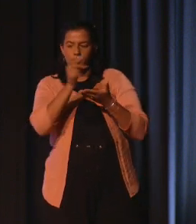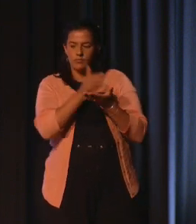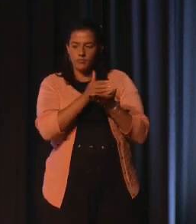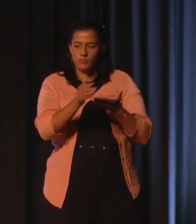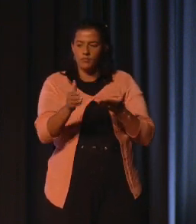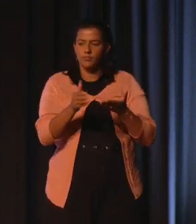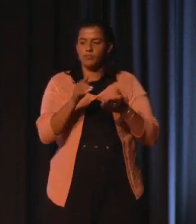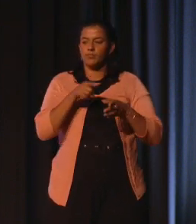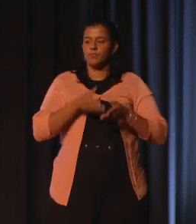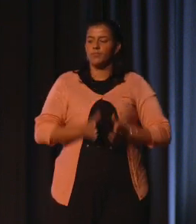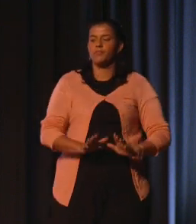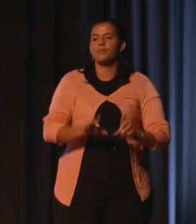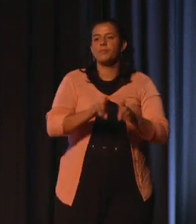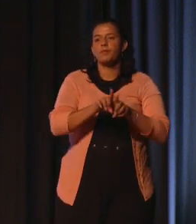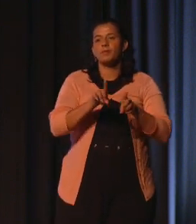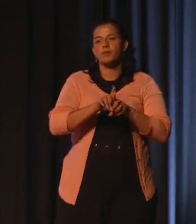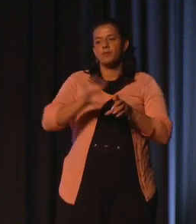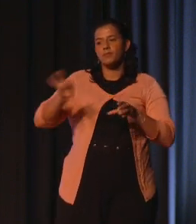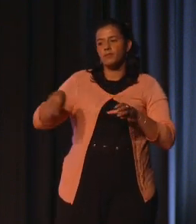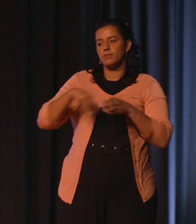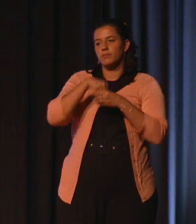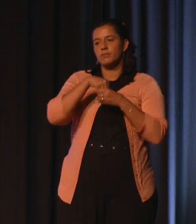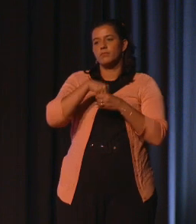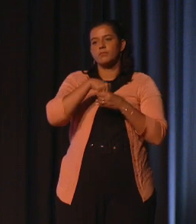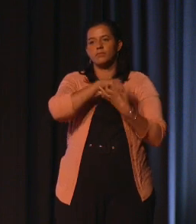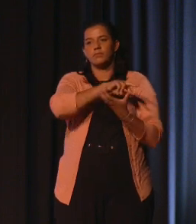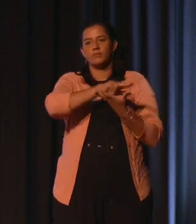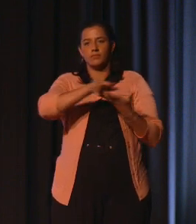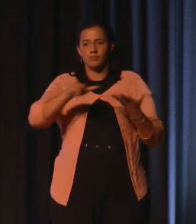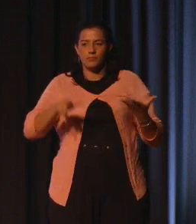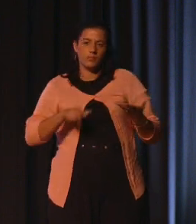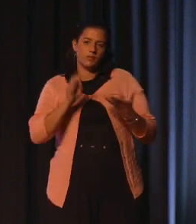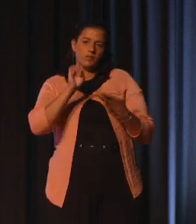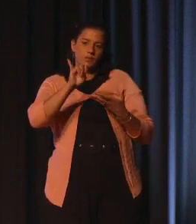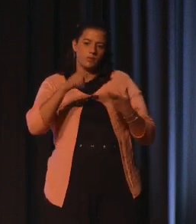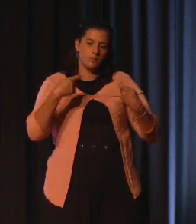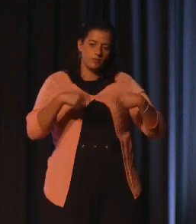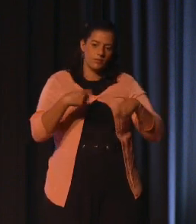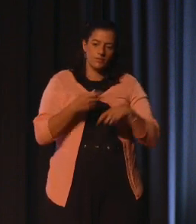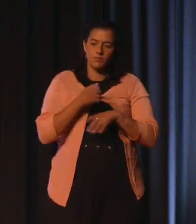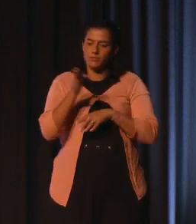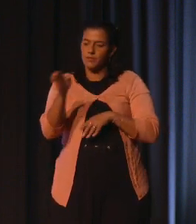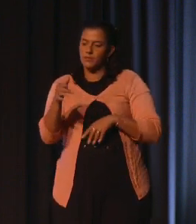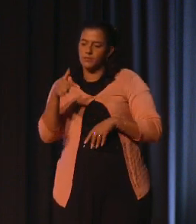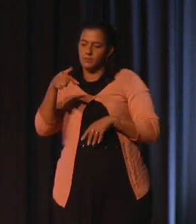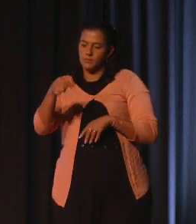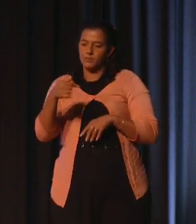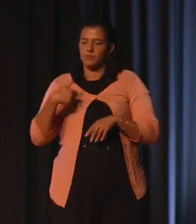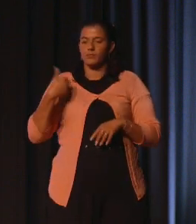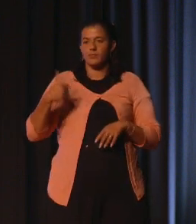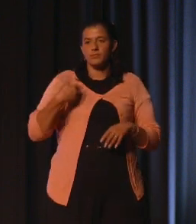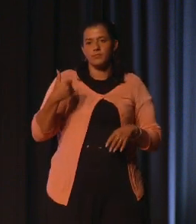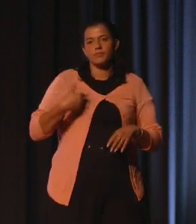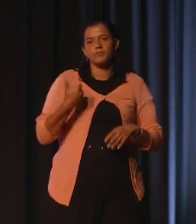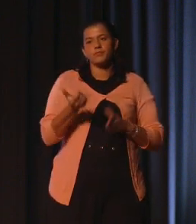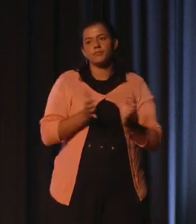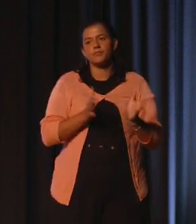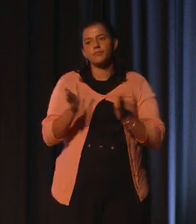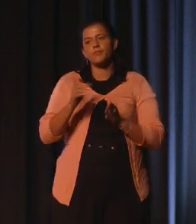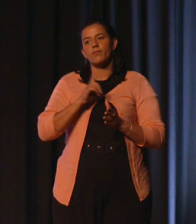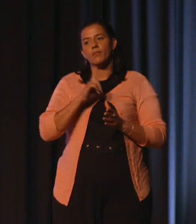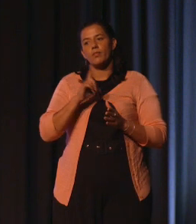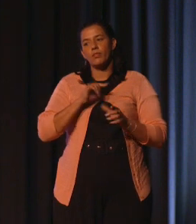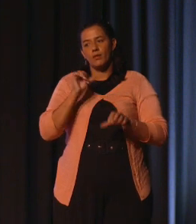as crianças são inseridas no meio externo. Antigamente era assim, se ia para a escola aos 7 anos de idade, porque os incisivos